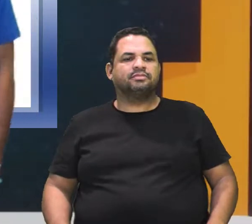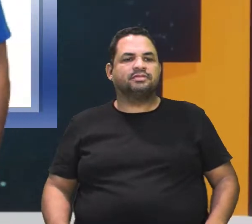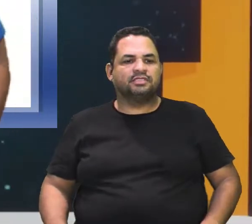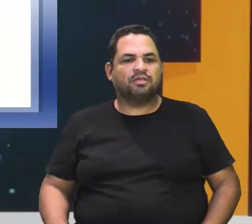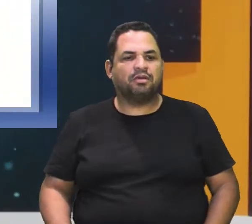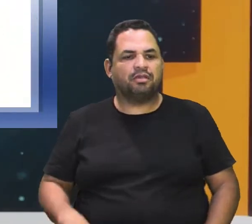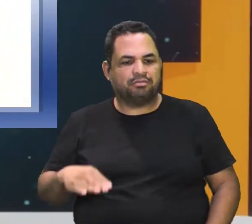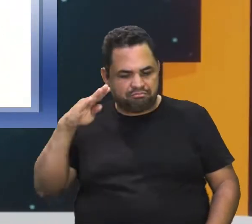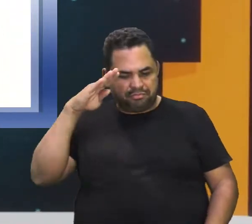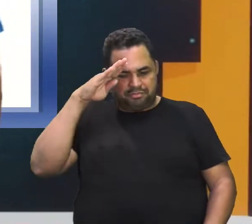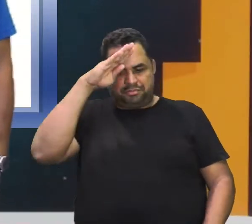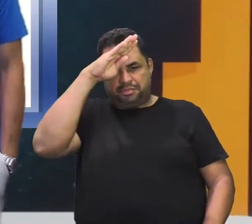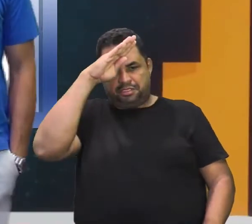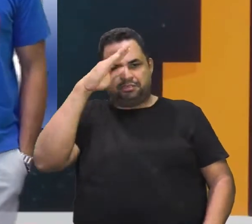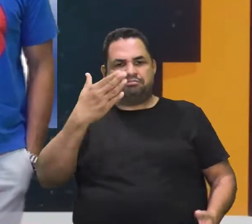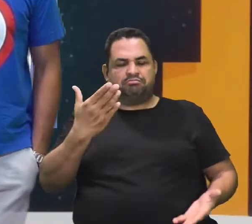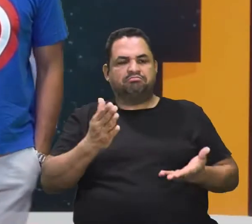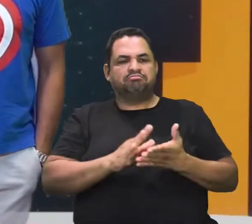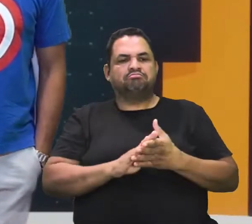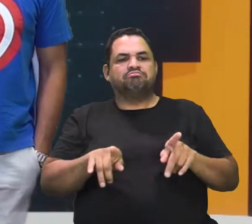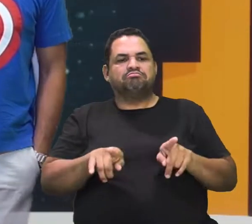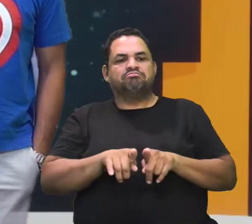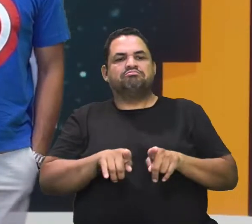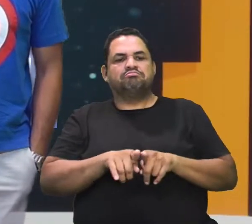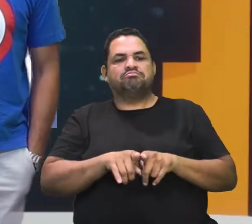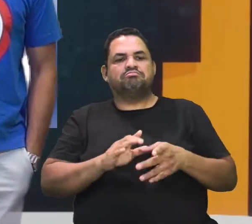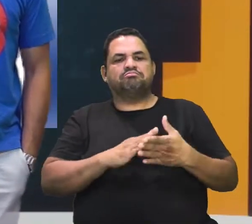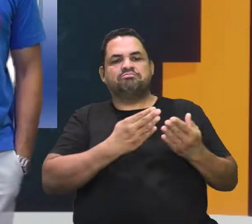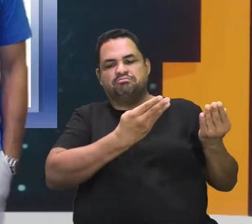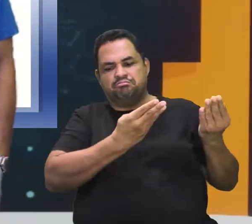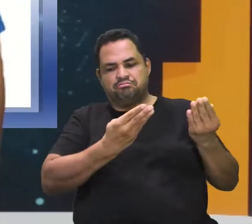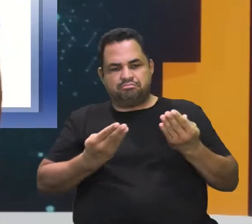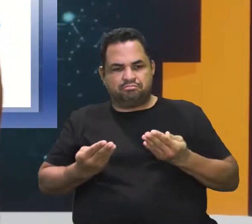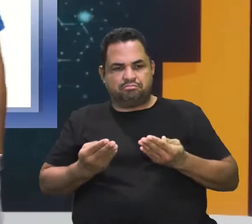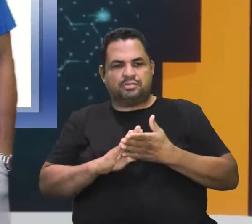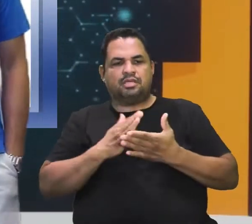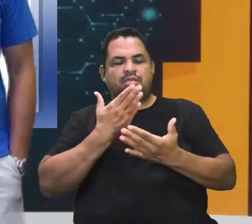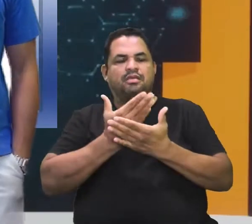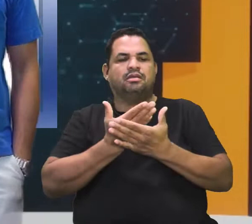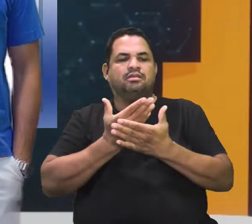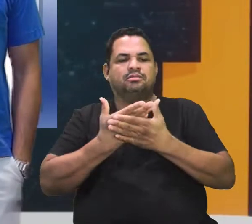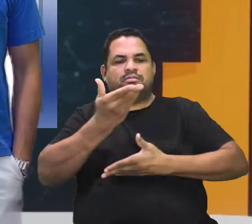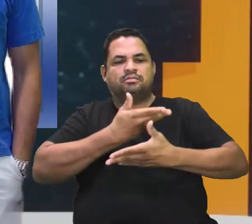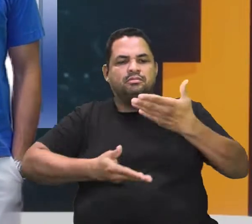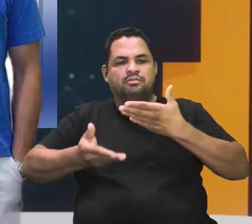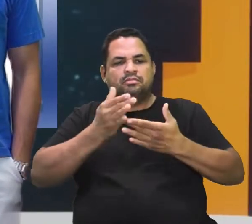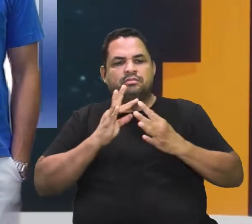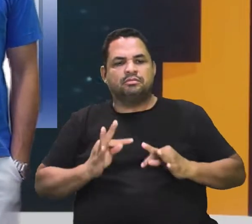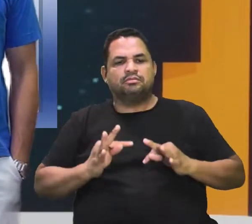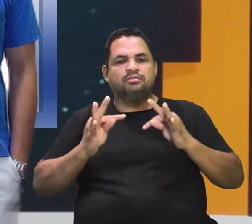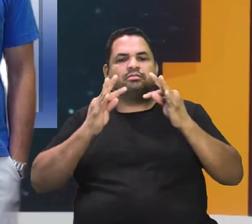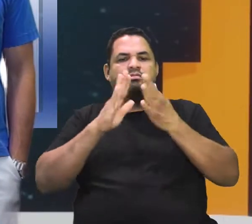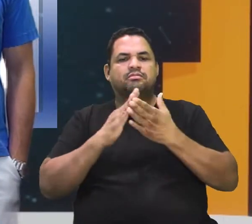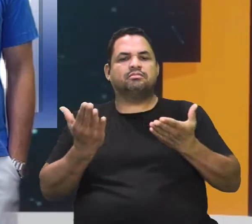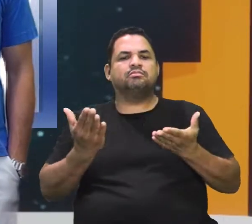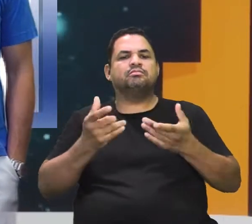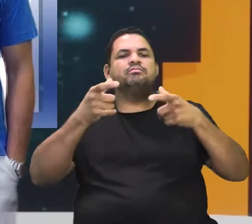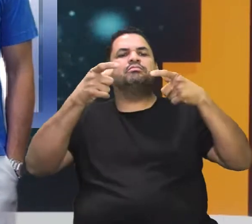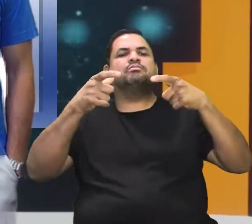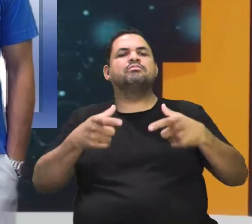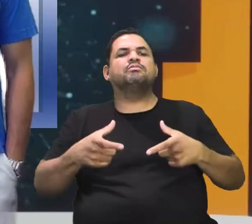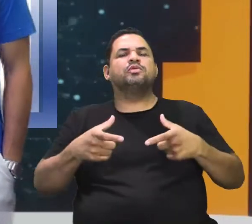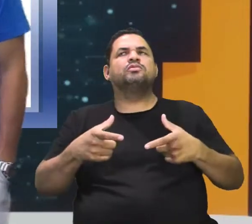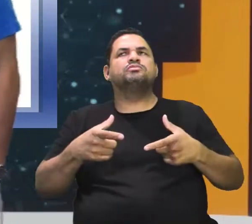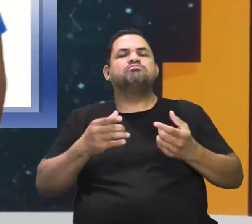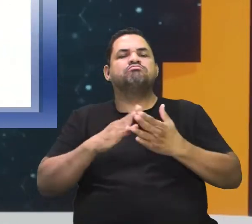né? Foi militarizada agora. Isso, então a escola que recebe as aulas da mediação tecnológica. Mas e aí, fica sempre aquela pergunta, onde